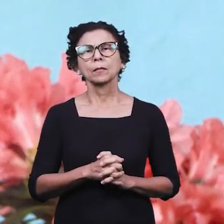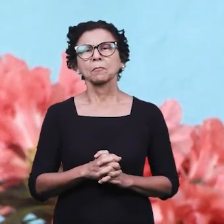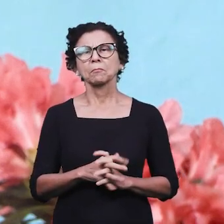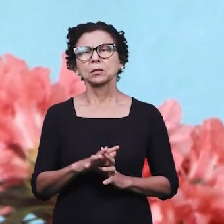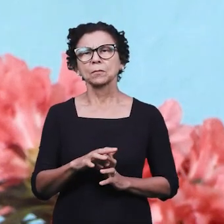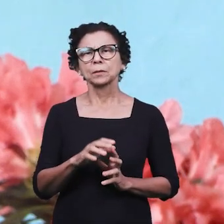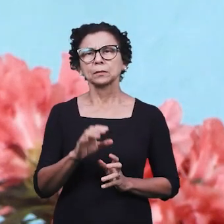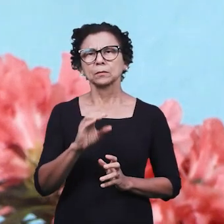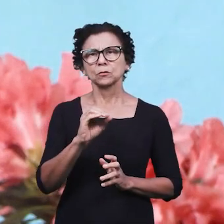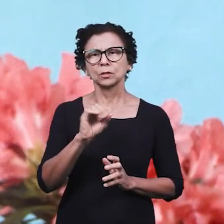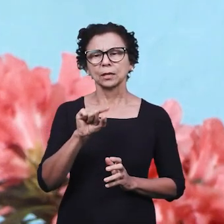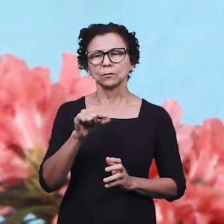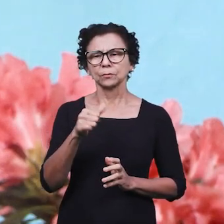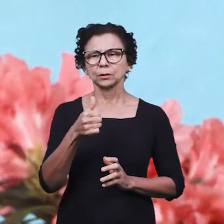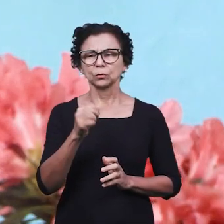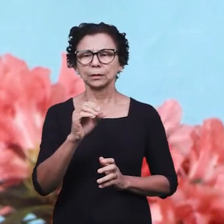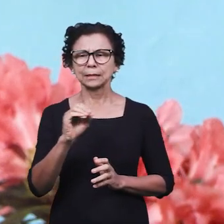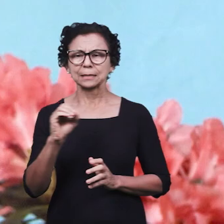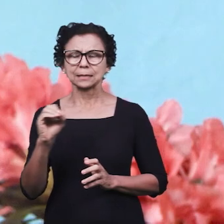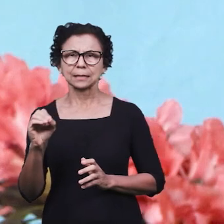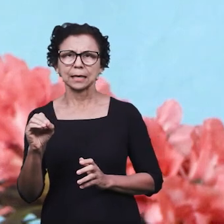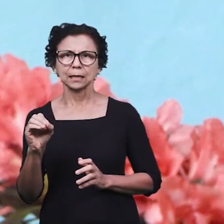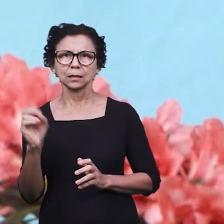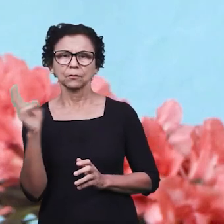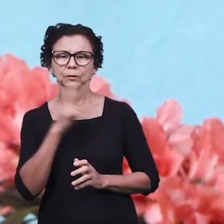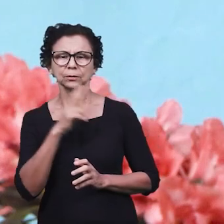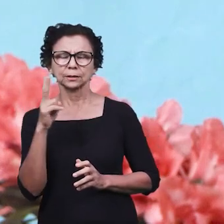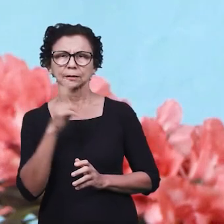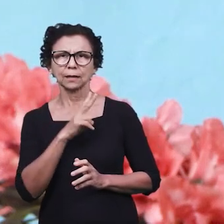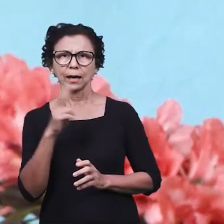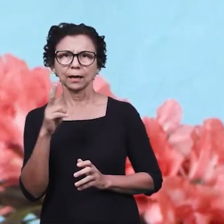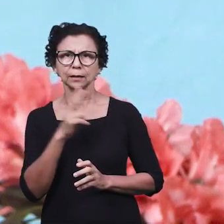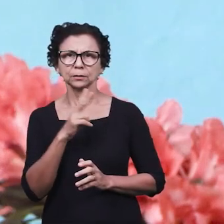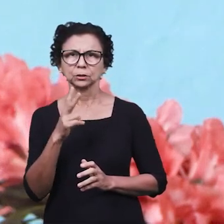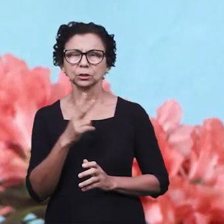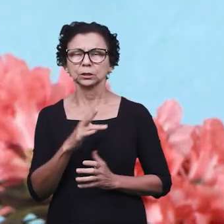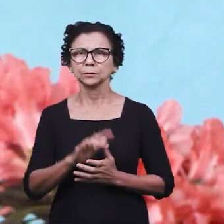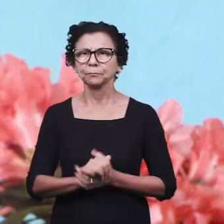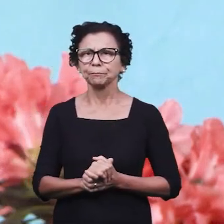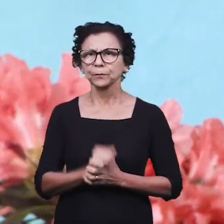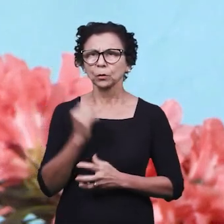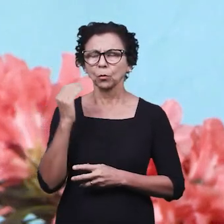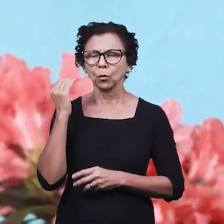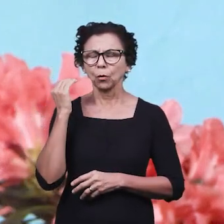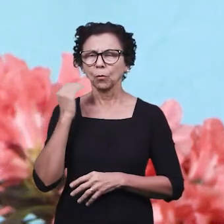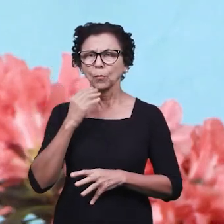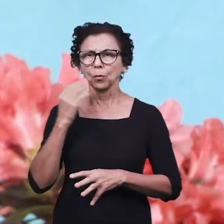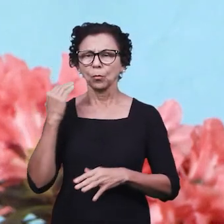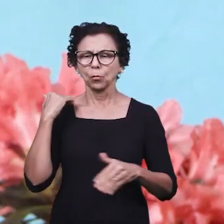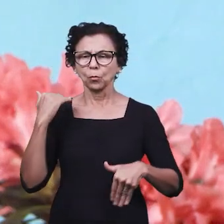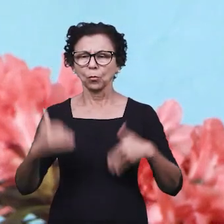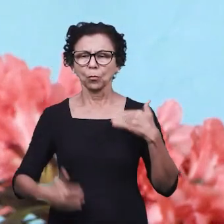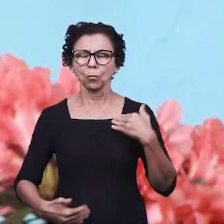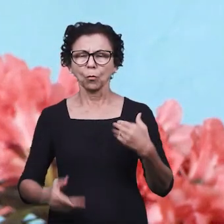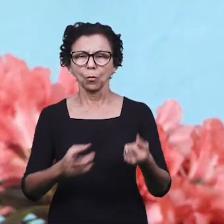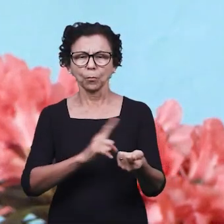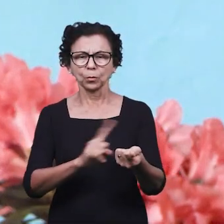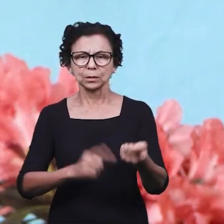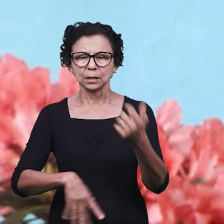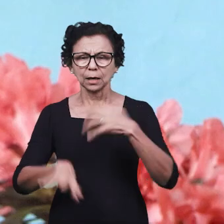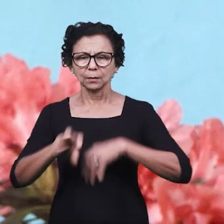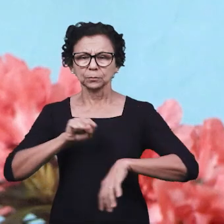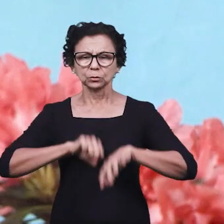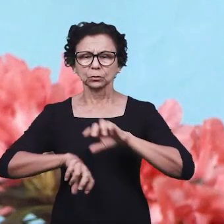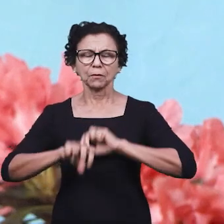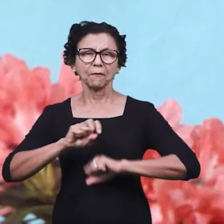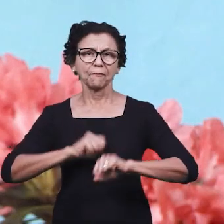esse valor indica qual é a velocidade que esses alimentos base eles irão ser absorvidos na corrente sanguínea.